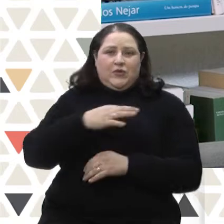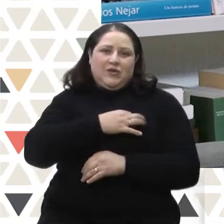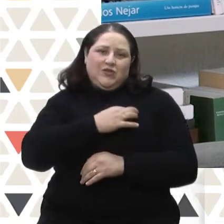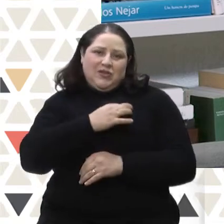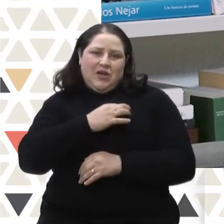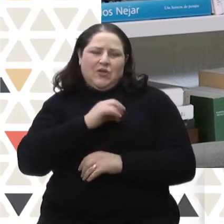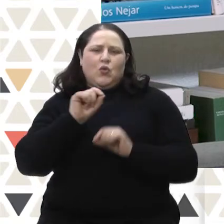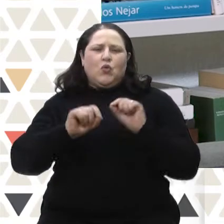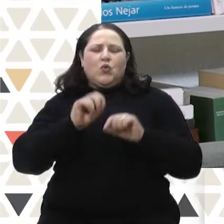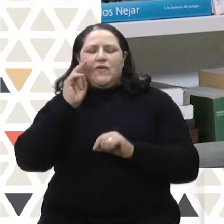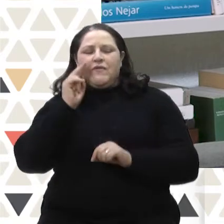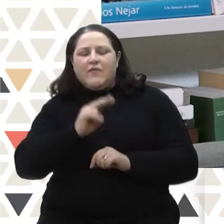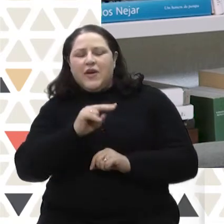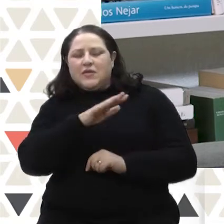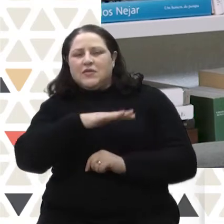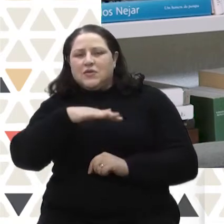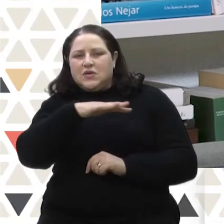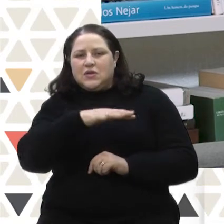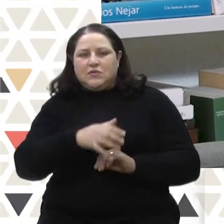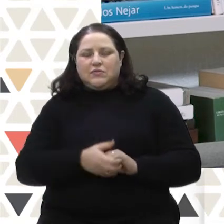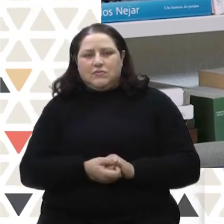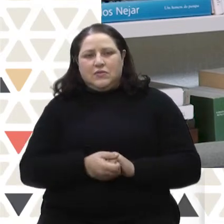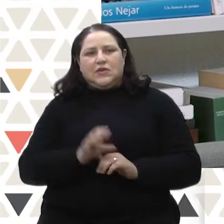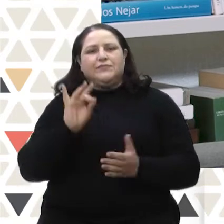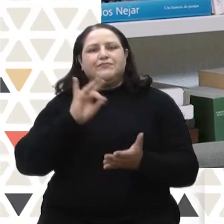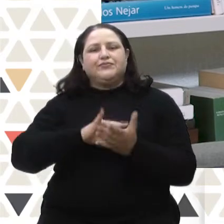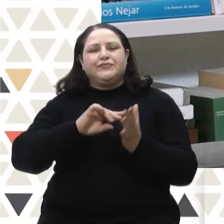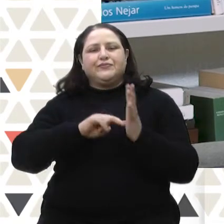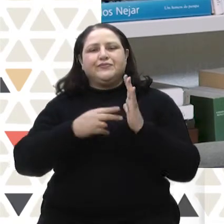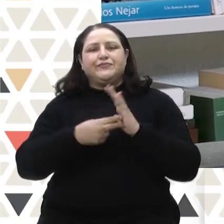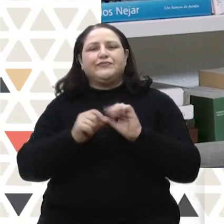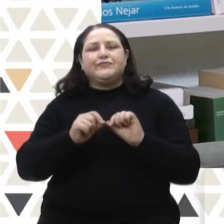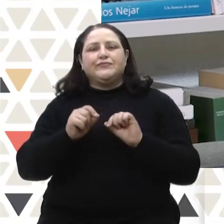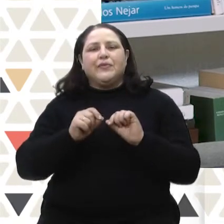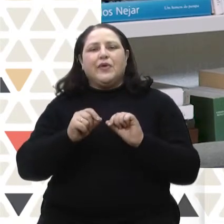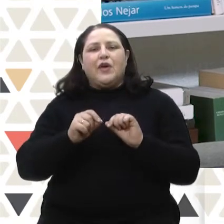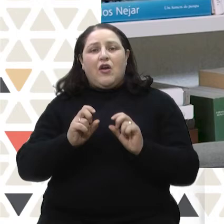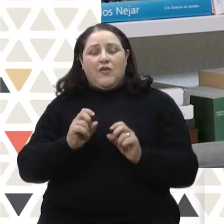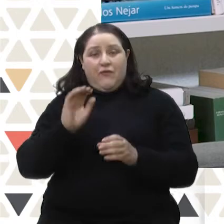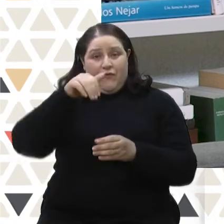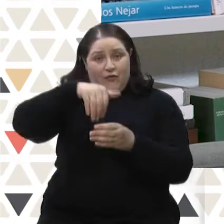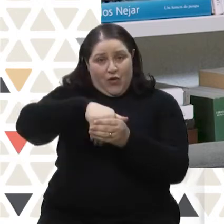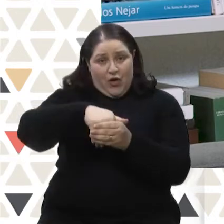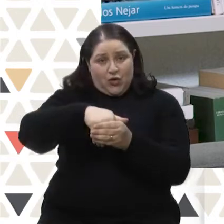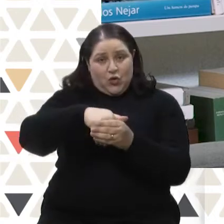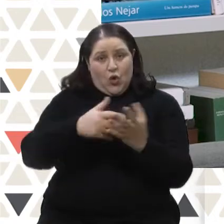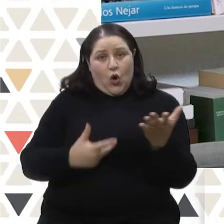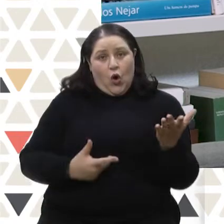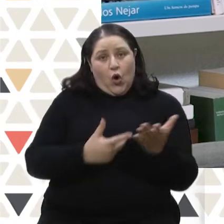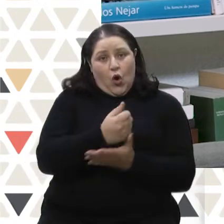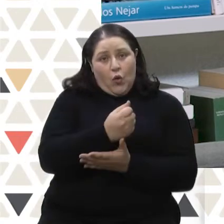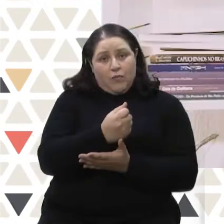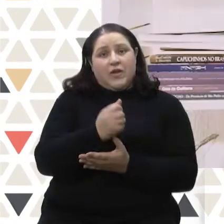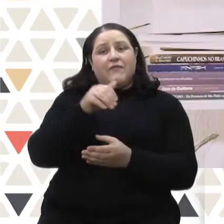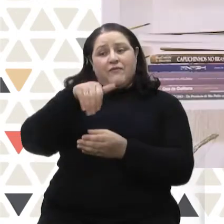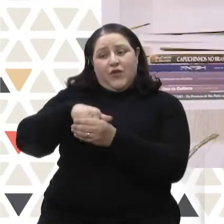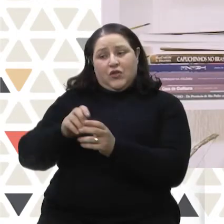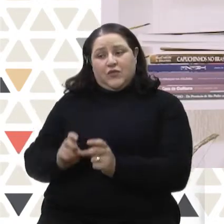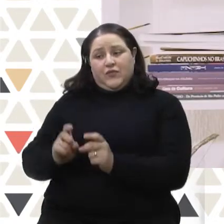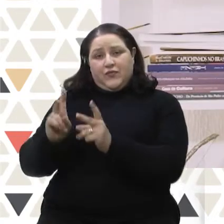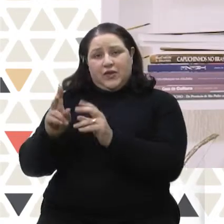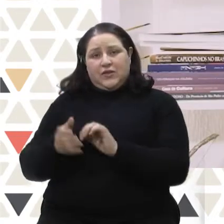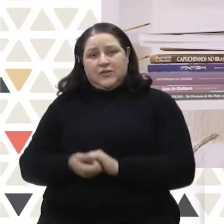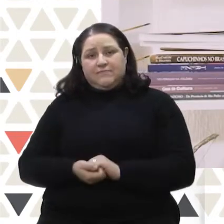ou partido. Nessa situação, o que a gente verifica? É efetivamente a compra e venda de votos.